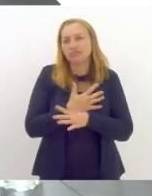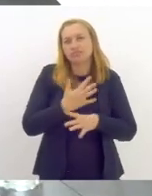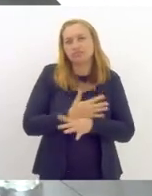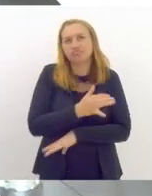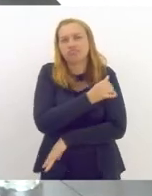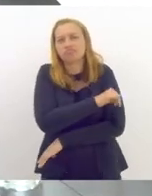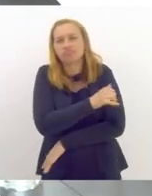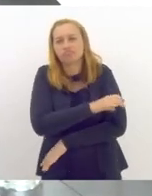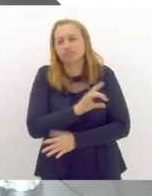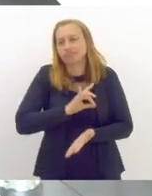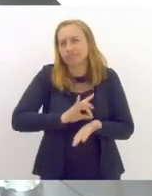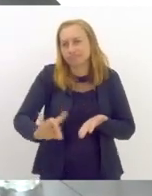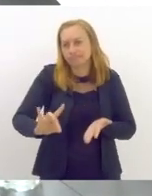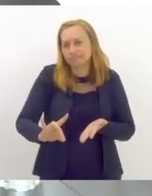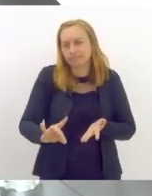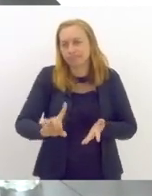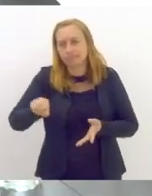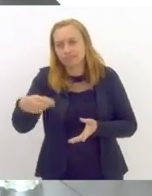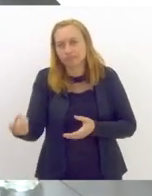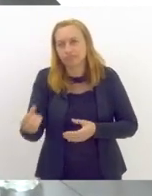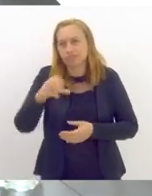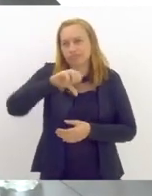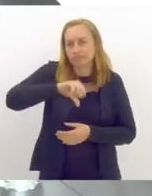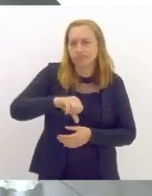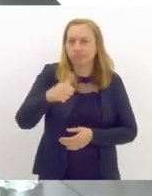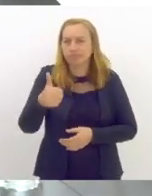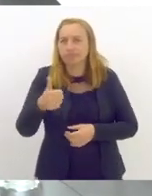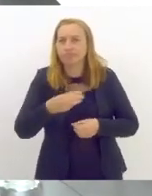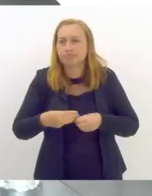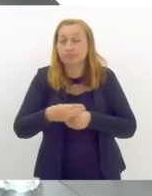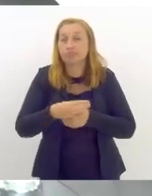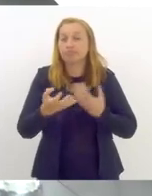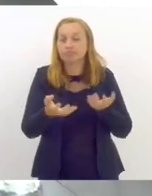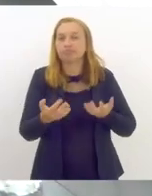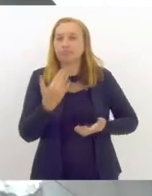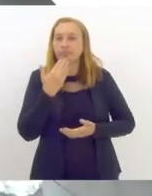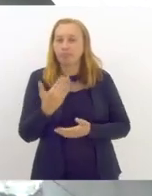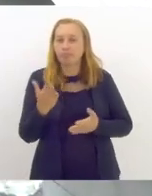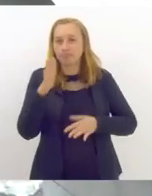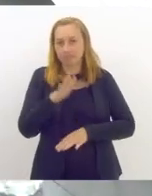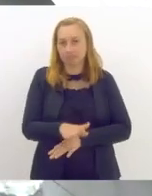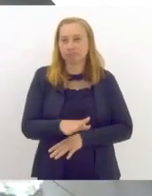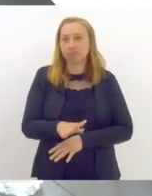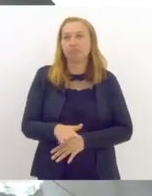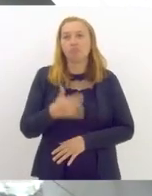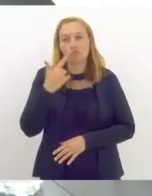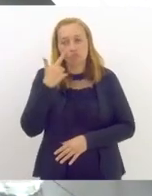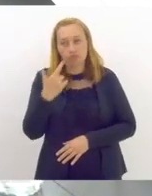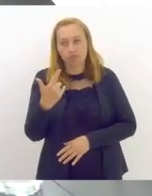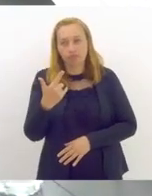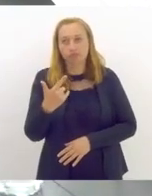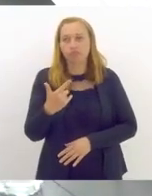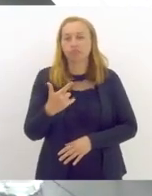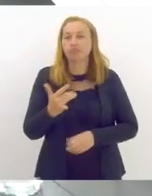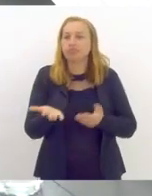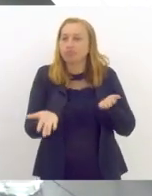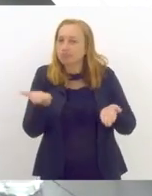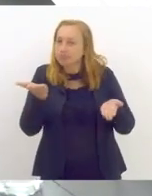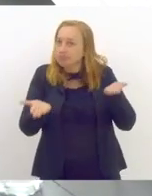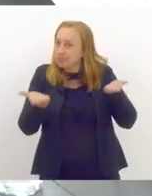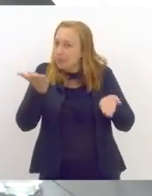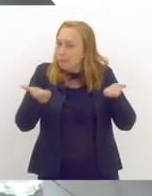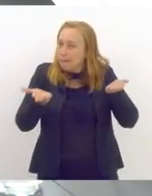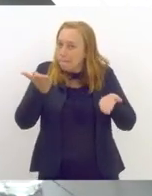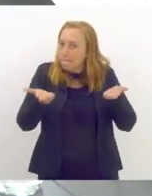como inimiga dos outros 91 municípios mas eu queria pedir nessa tarde que a gente buscasse uma linha de equilíbrio